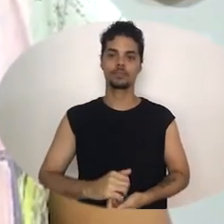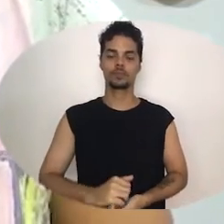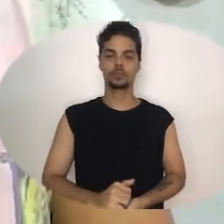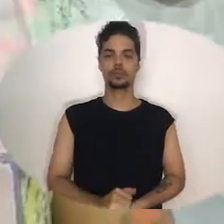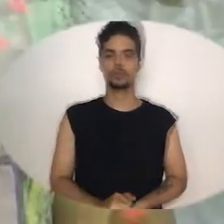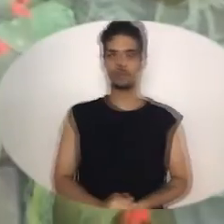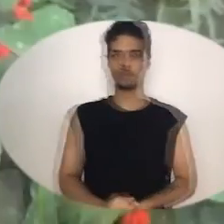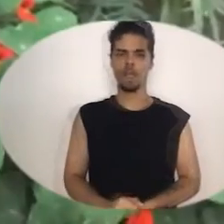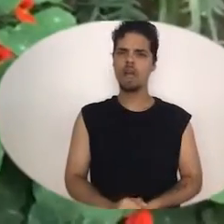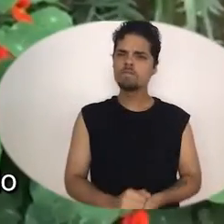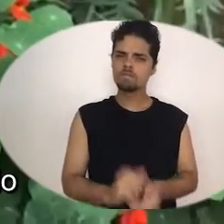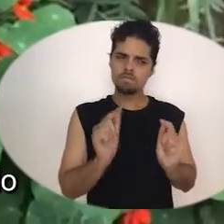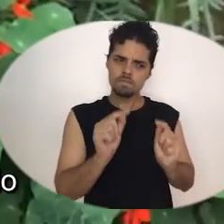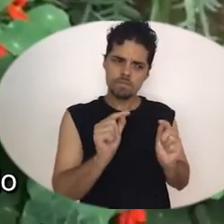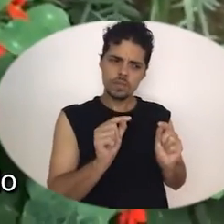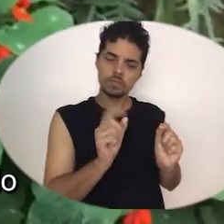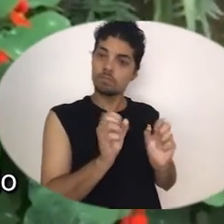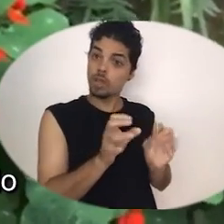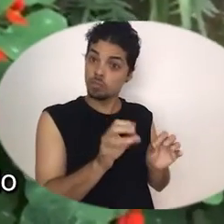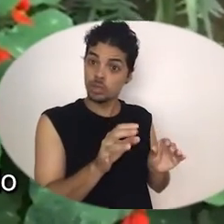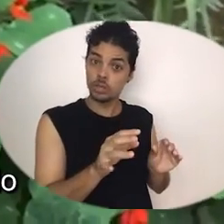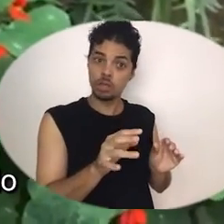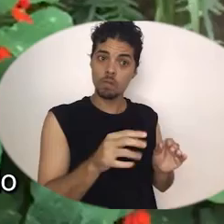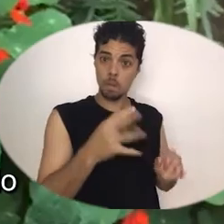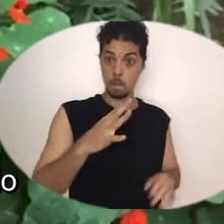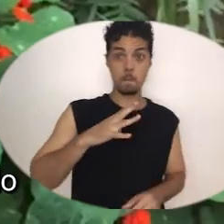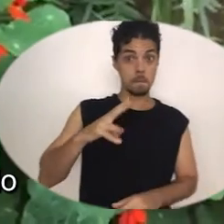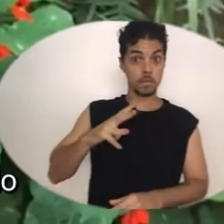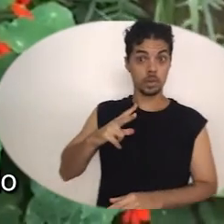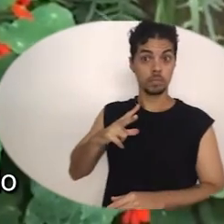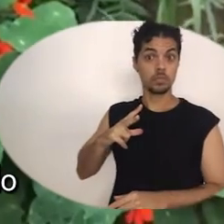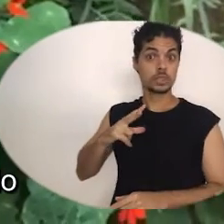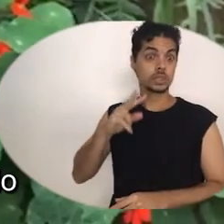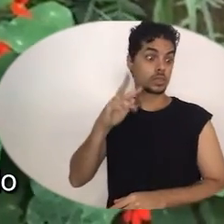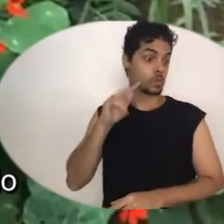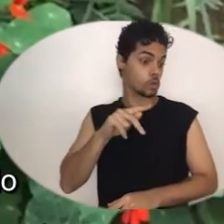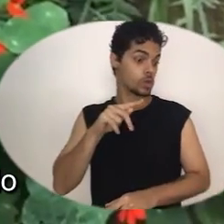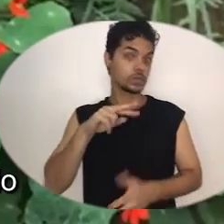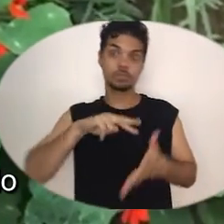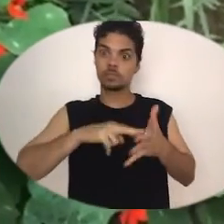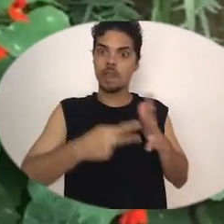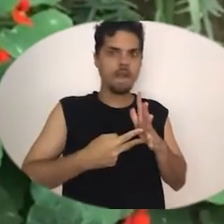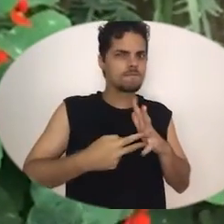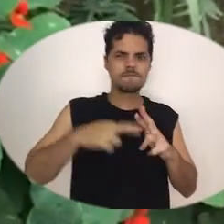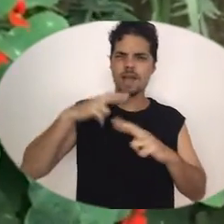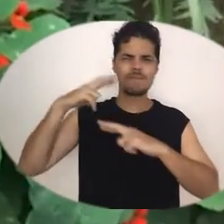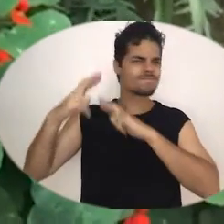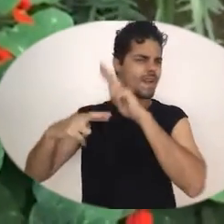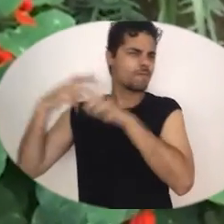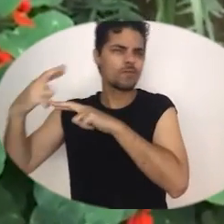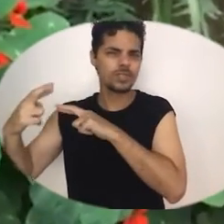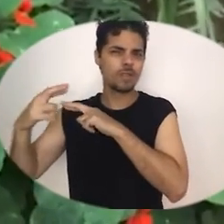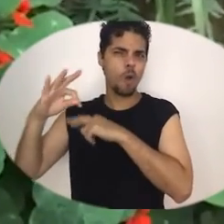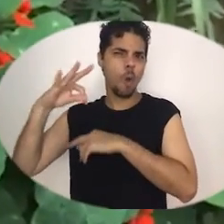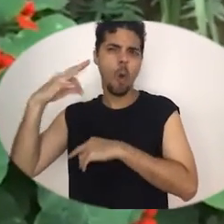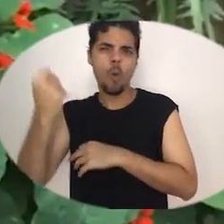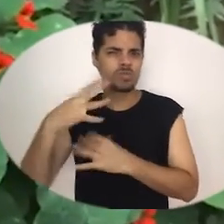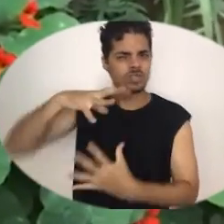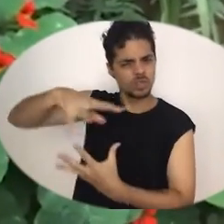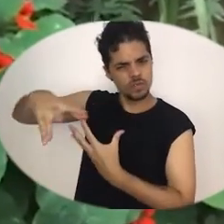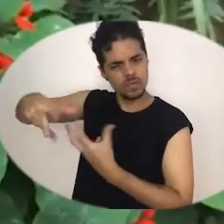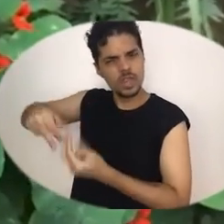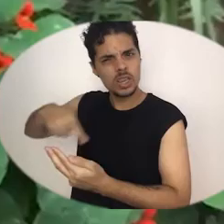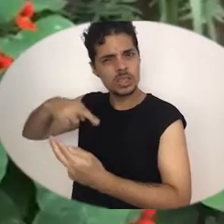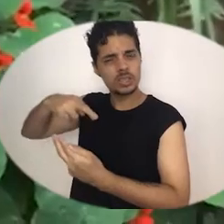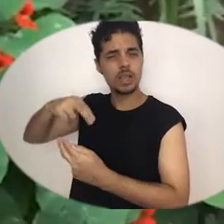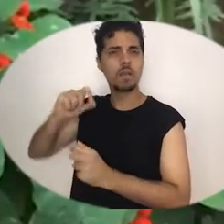o mundo. Educação, para mim, é um ato revolucionário a favor da liberdade e